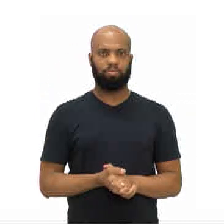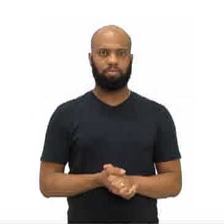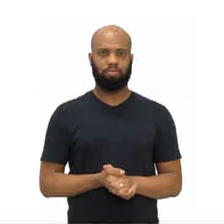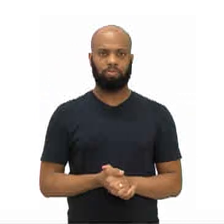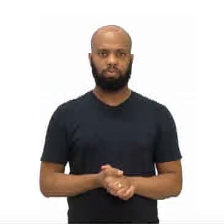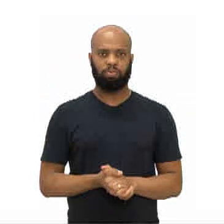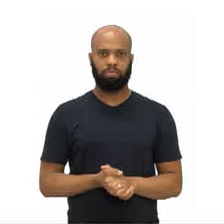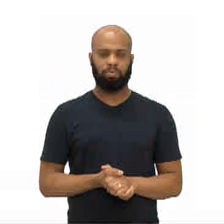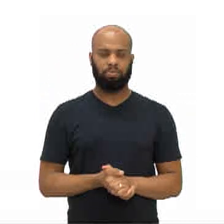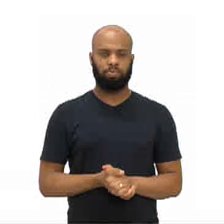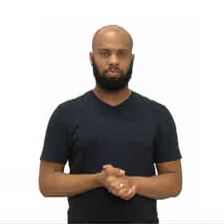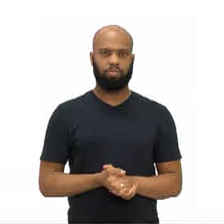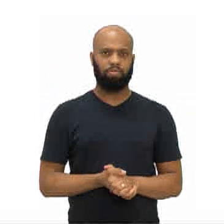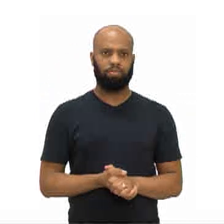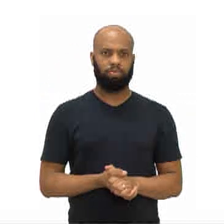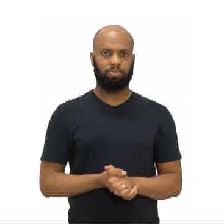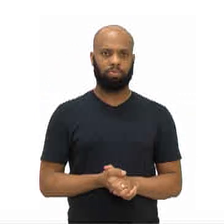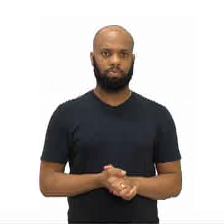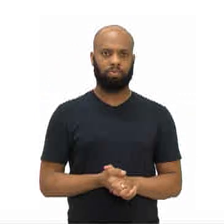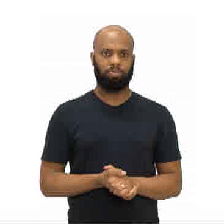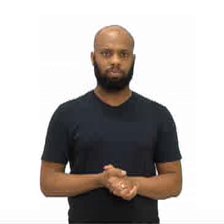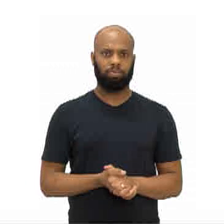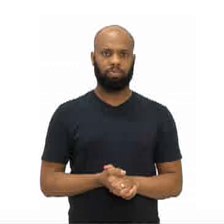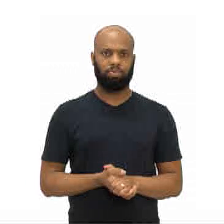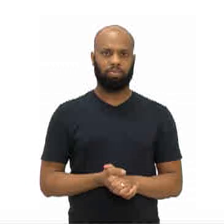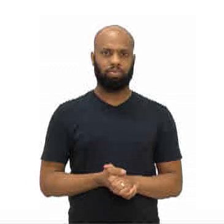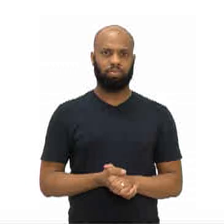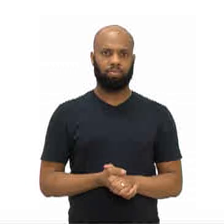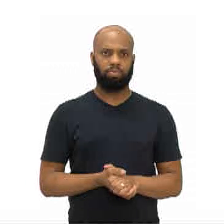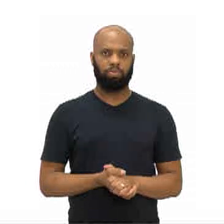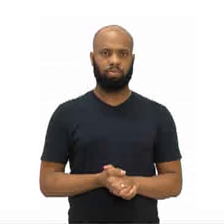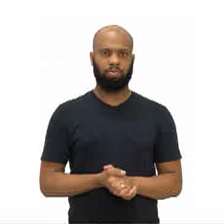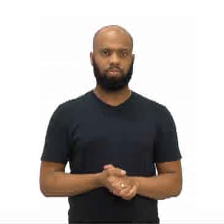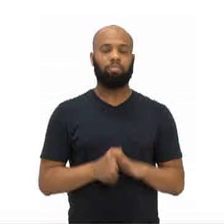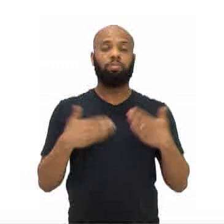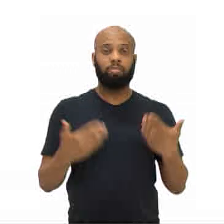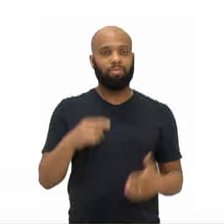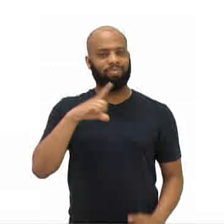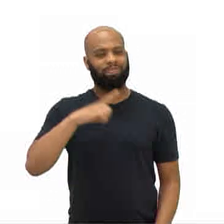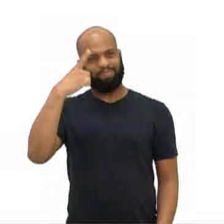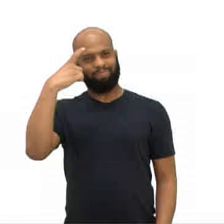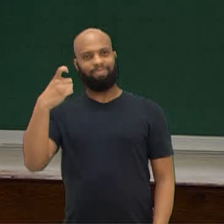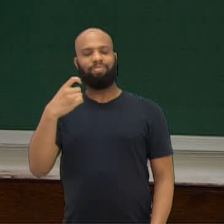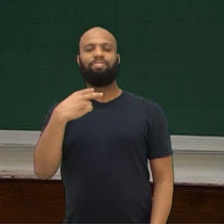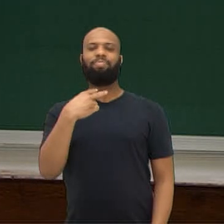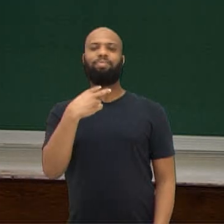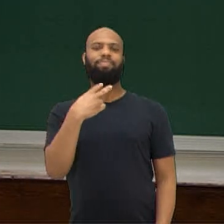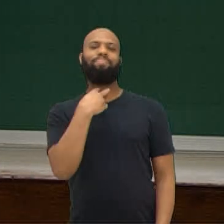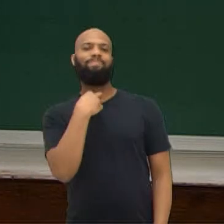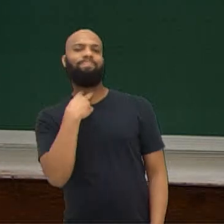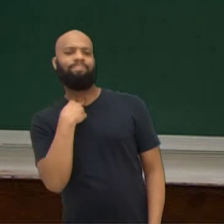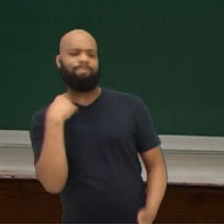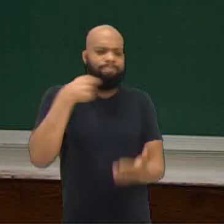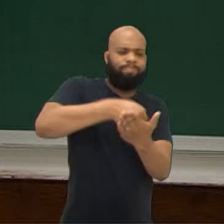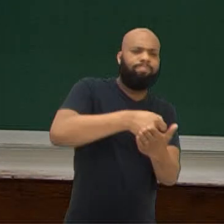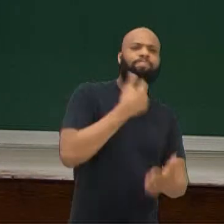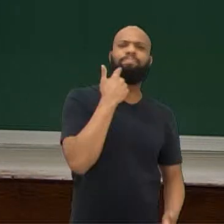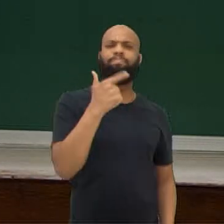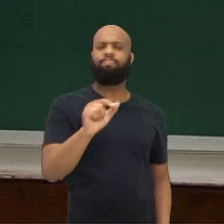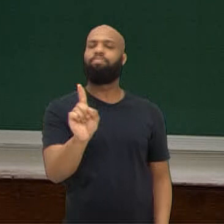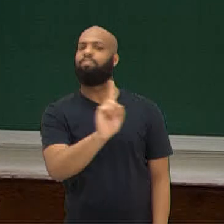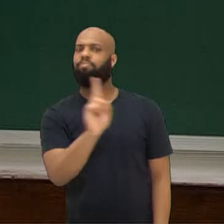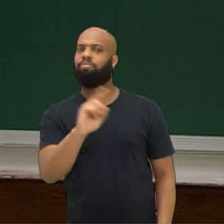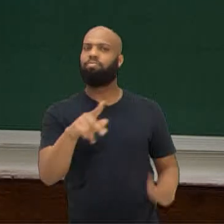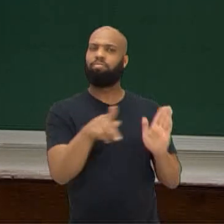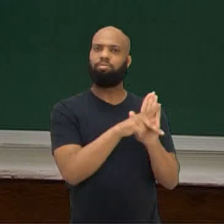sim. E 1000 vezes sim. Língua de imposição, não. Então, a ideia é que não se pode impor uma língua